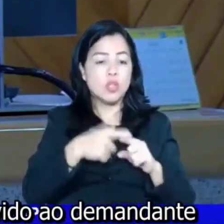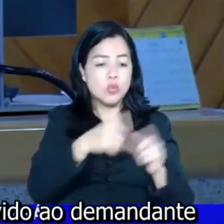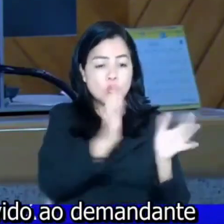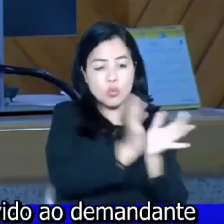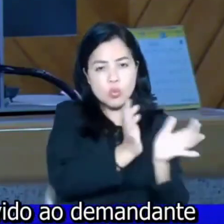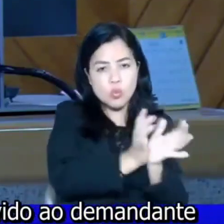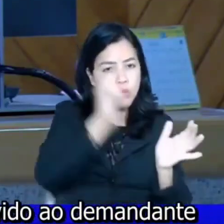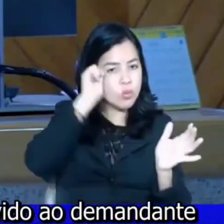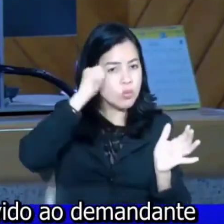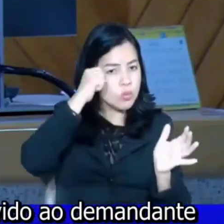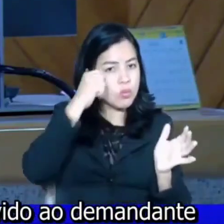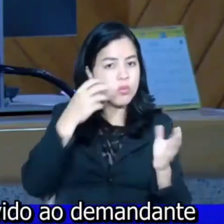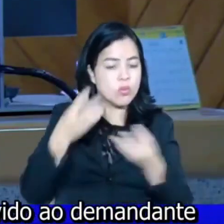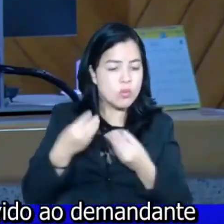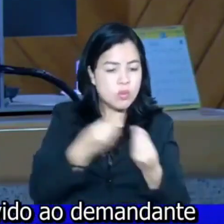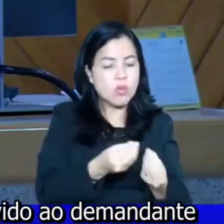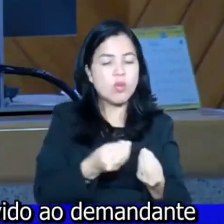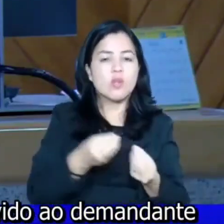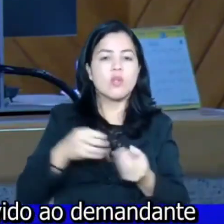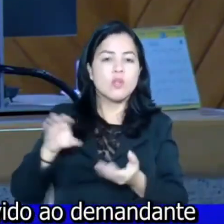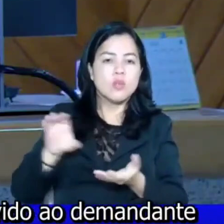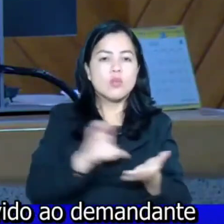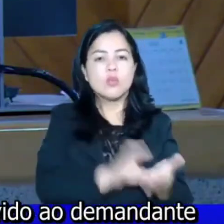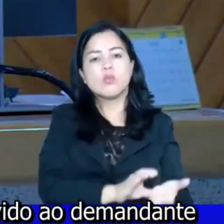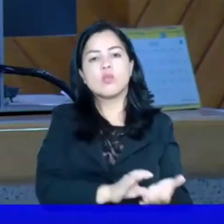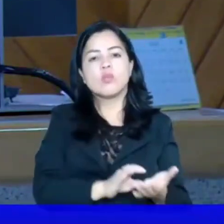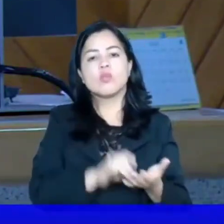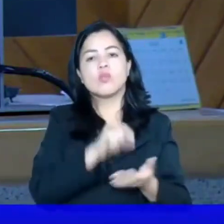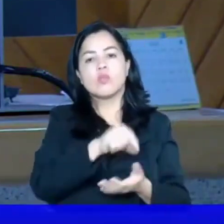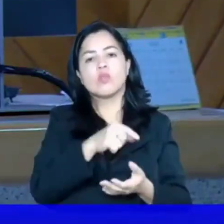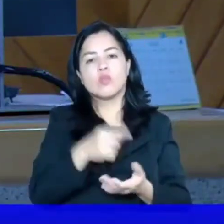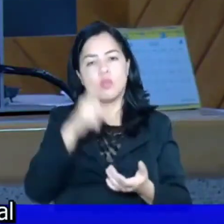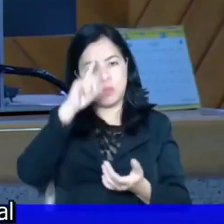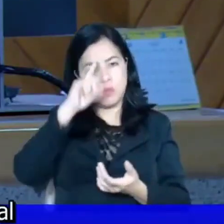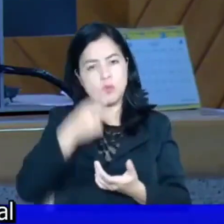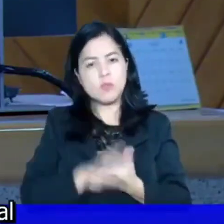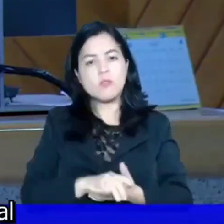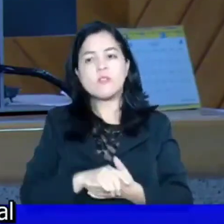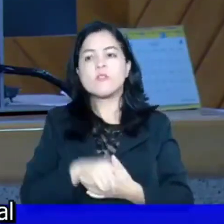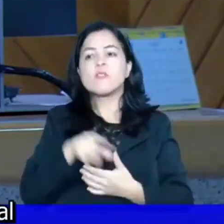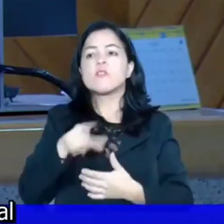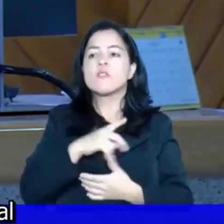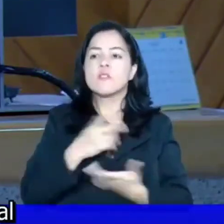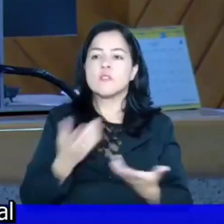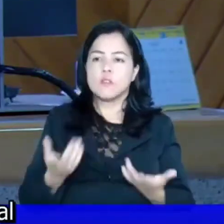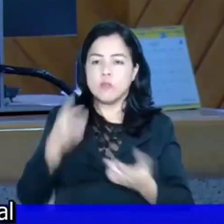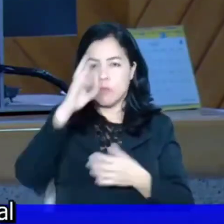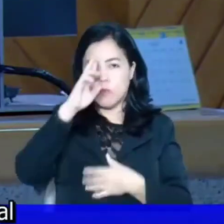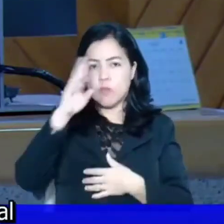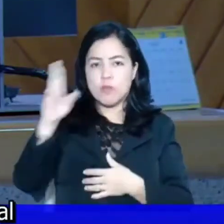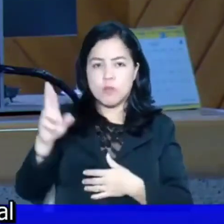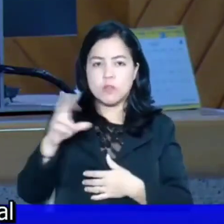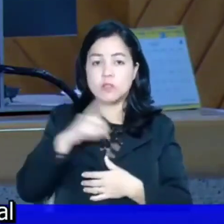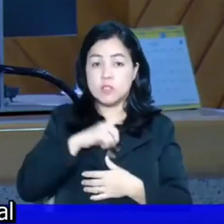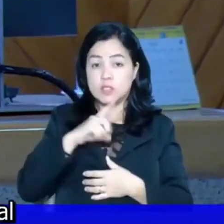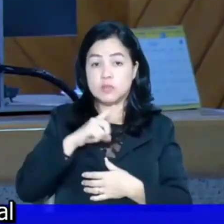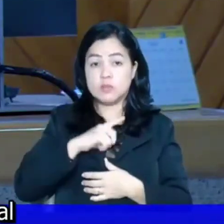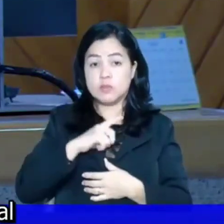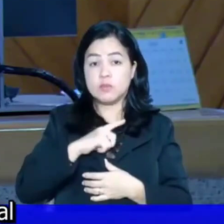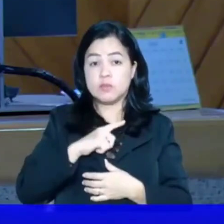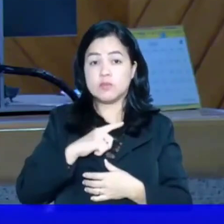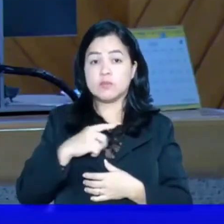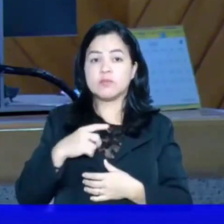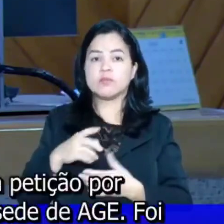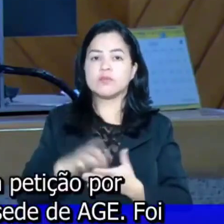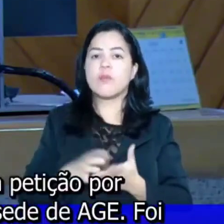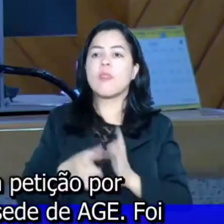com liberações dos valores devidos ao demandante. Aí, Excelência, houve aditamento à